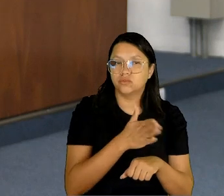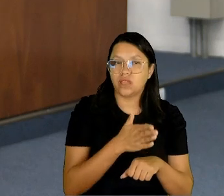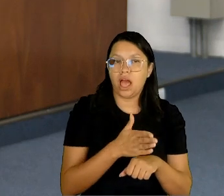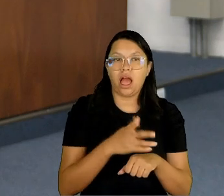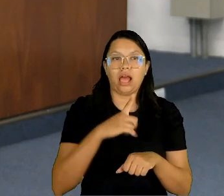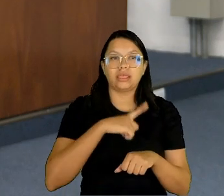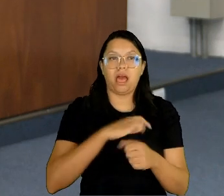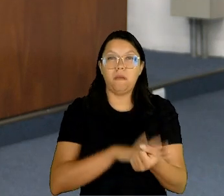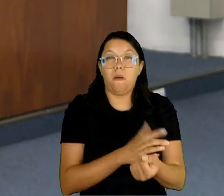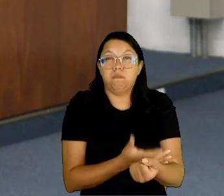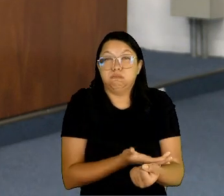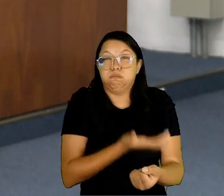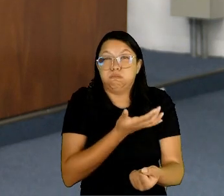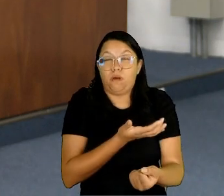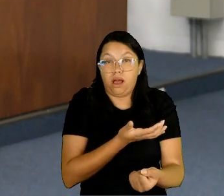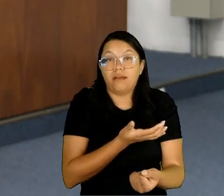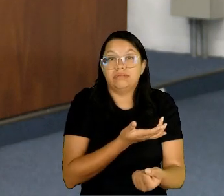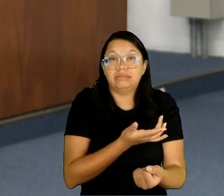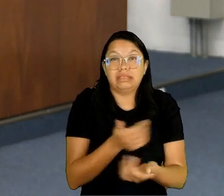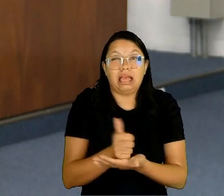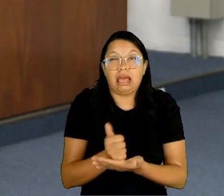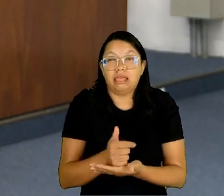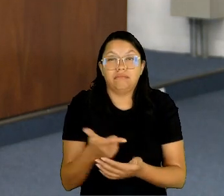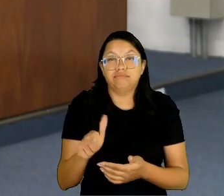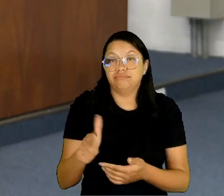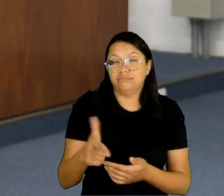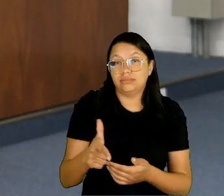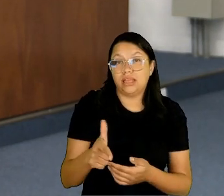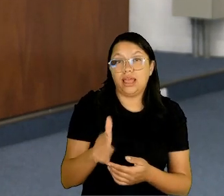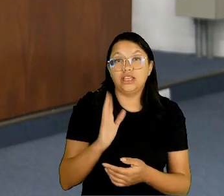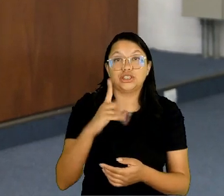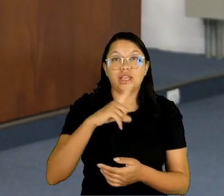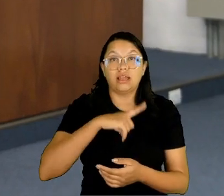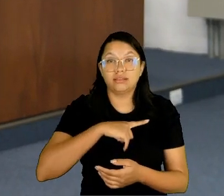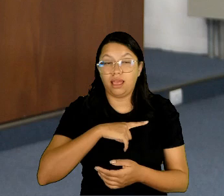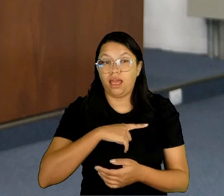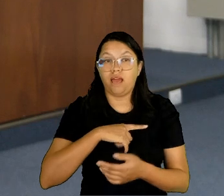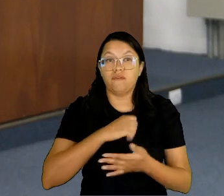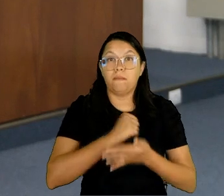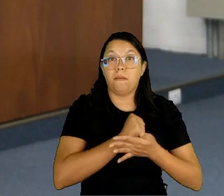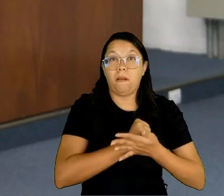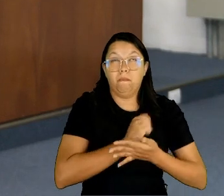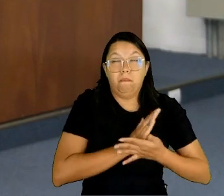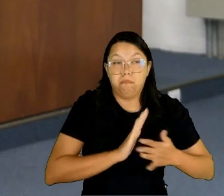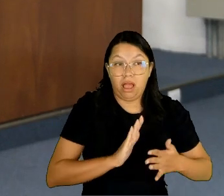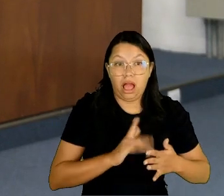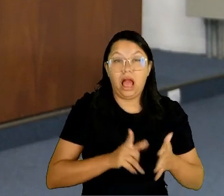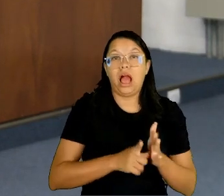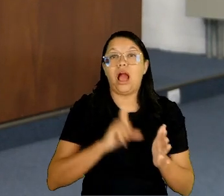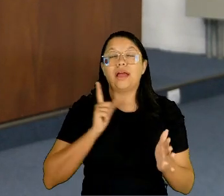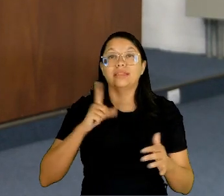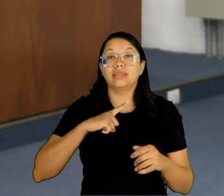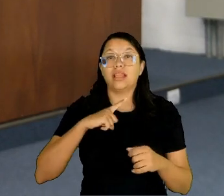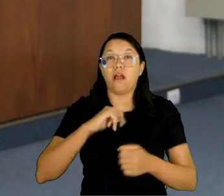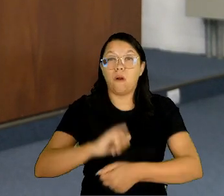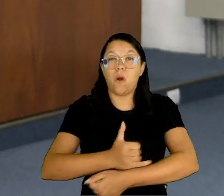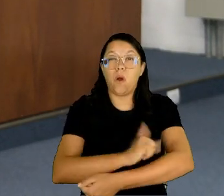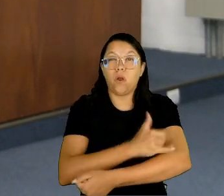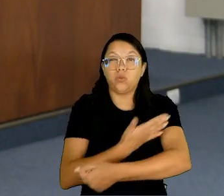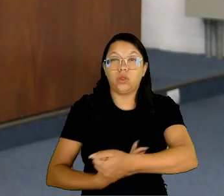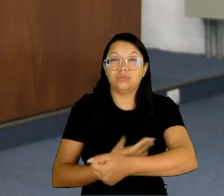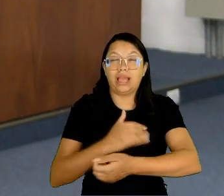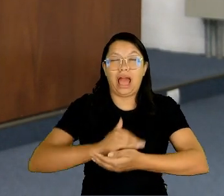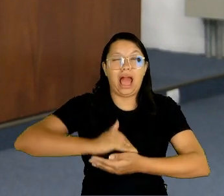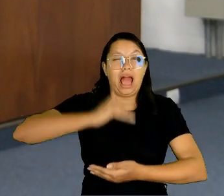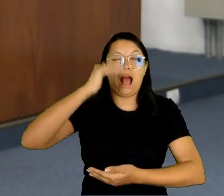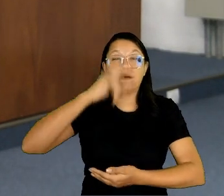avançada, que tem a pressão alta, em especial descontrolada, que já teve um infarto prévio, que tem o colesterol alto, que